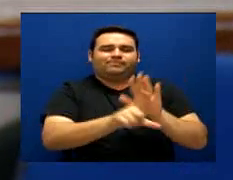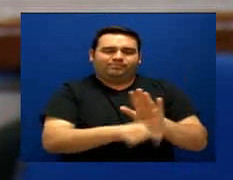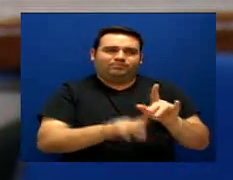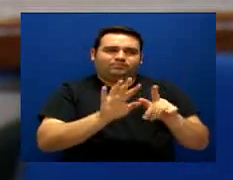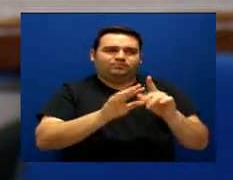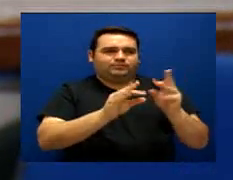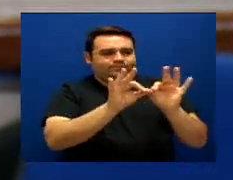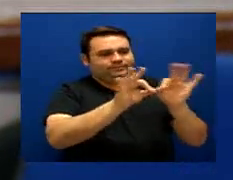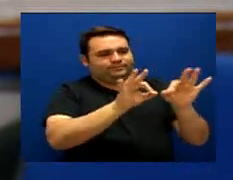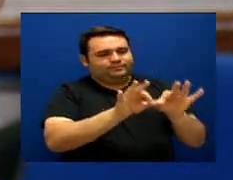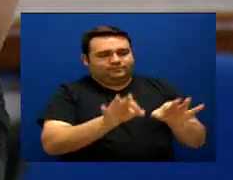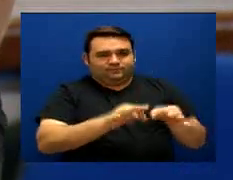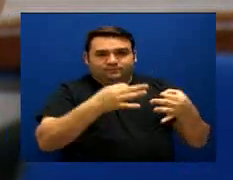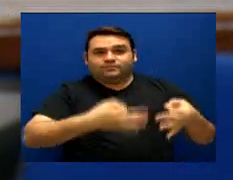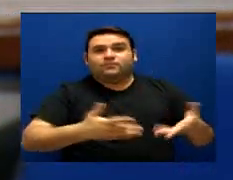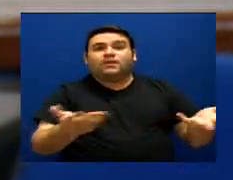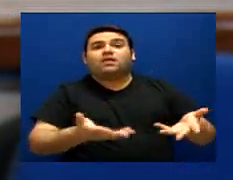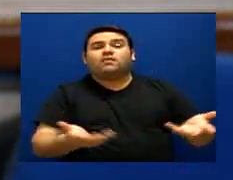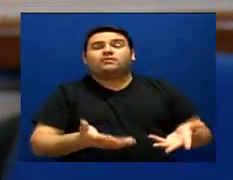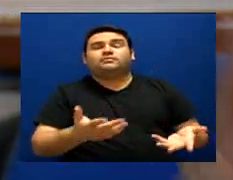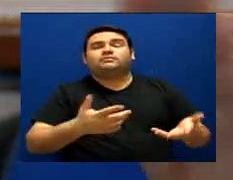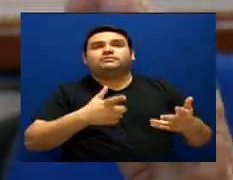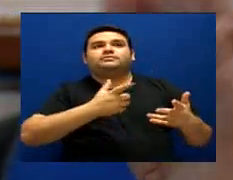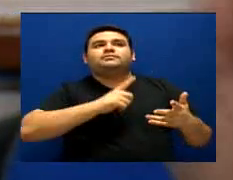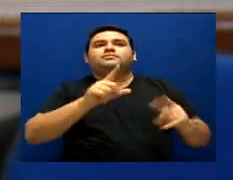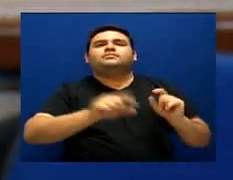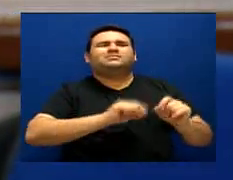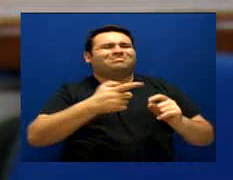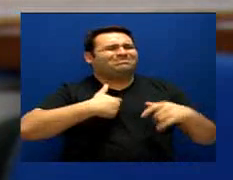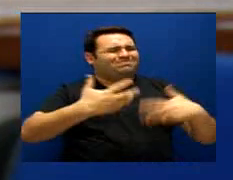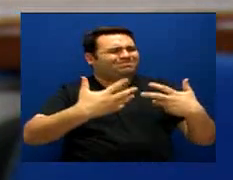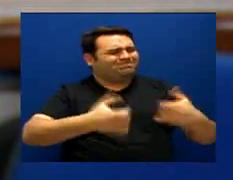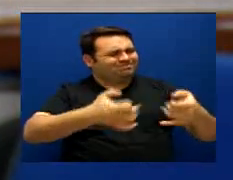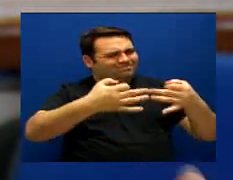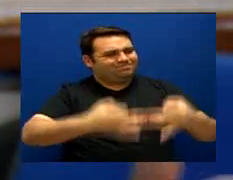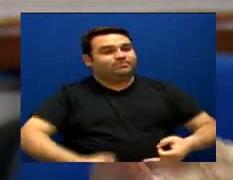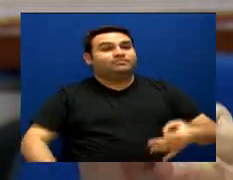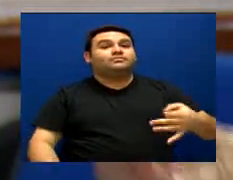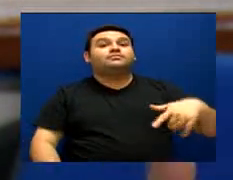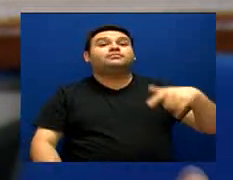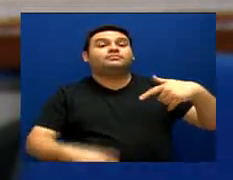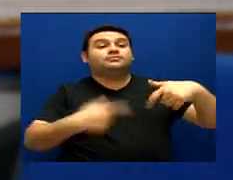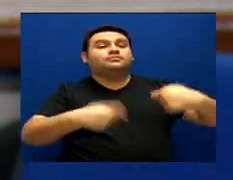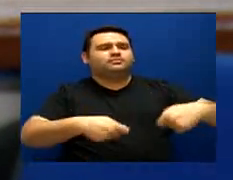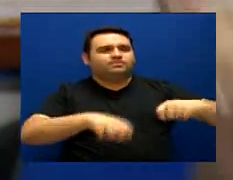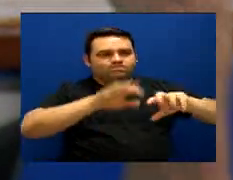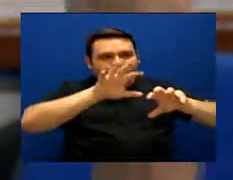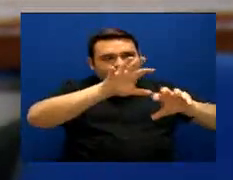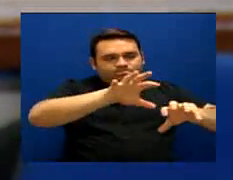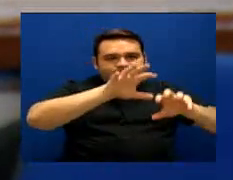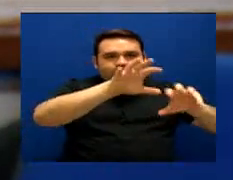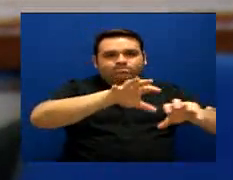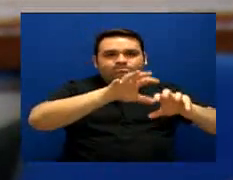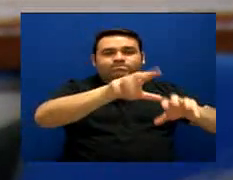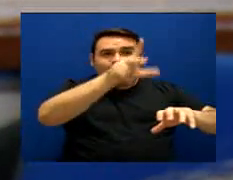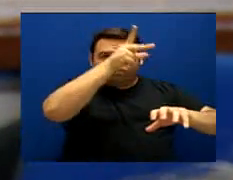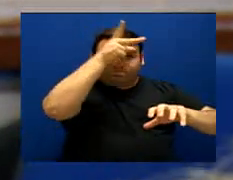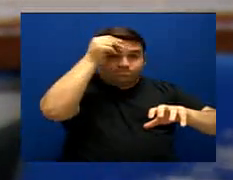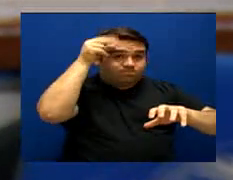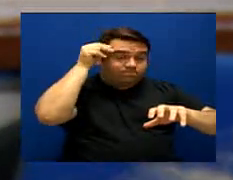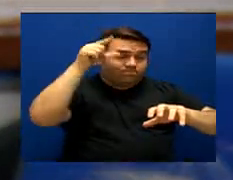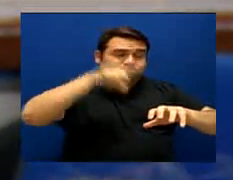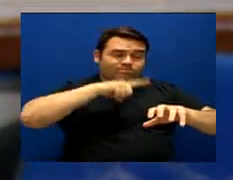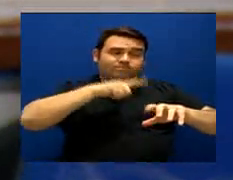legislação, né? Agora, nós temos, isso concordo plenamente, nós temos que pressionar o